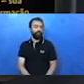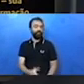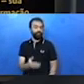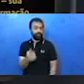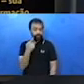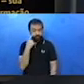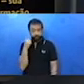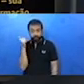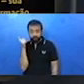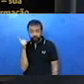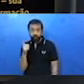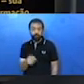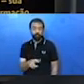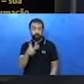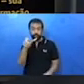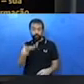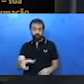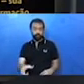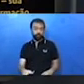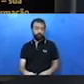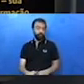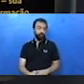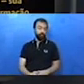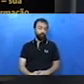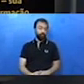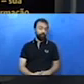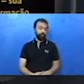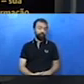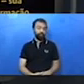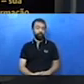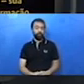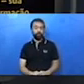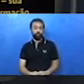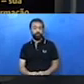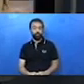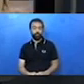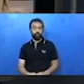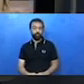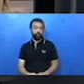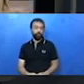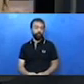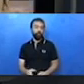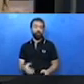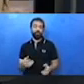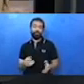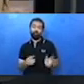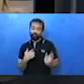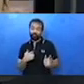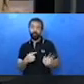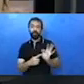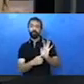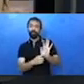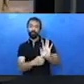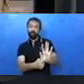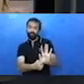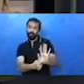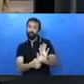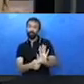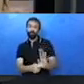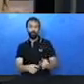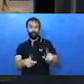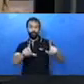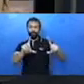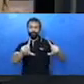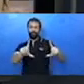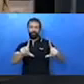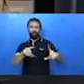Zé Carioca, não se esqueçam, brasileirinhos. Mas eu vou mostrar uma pergunta para vocês, uma